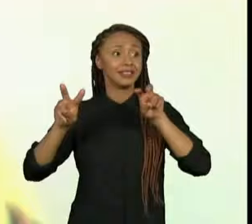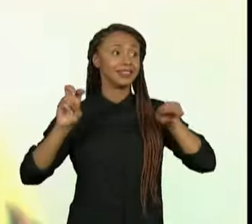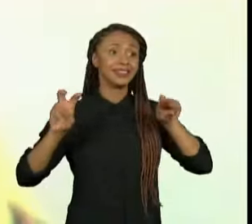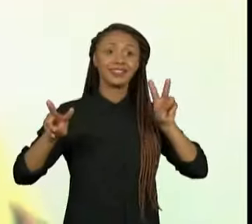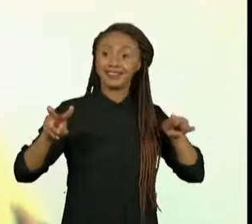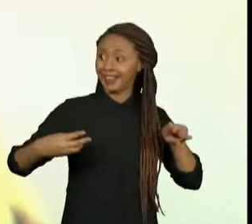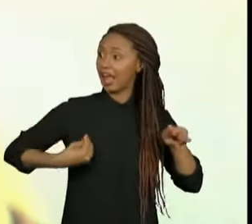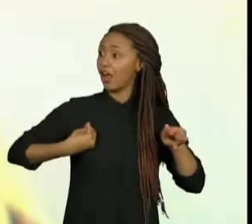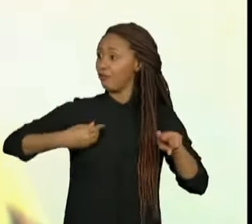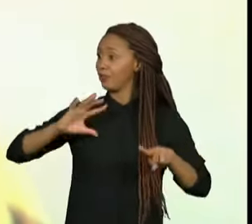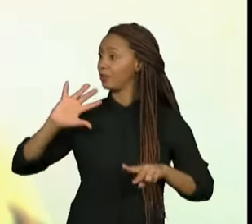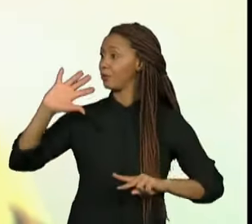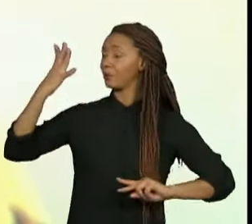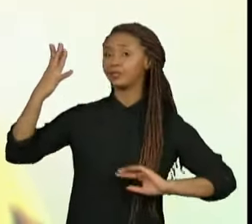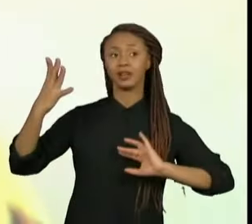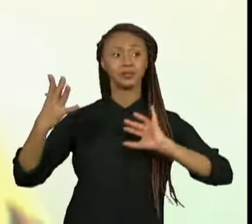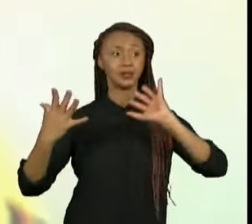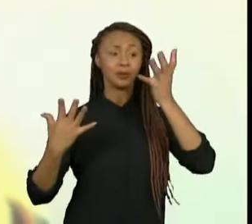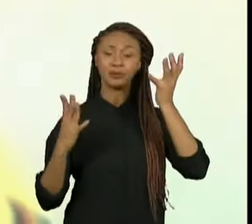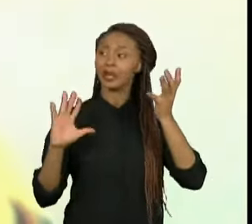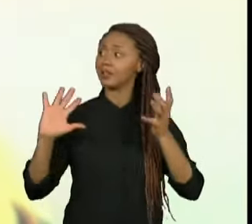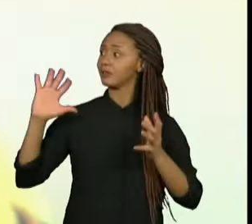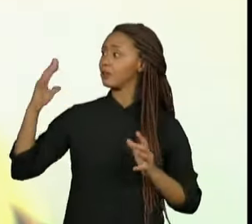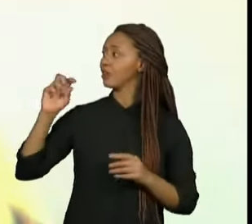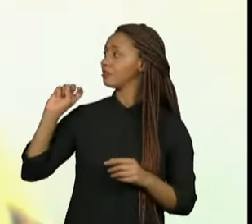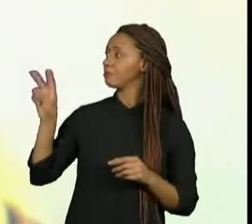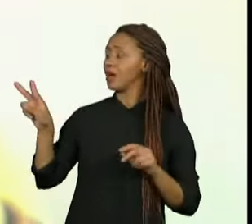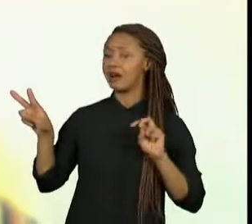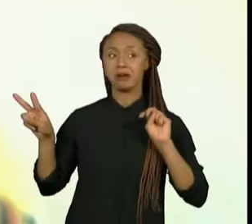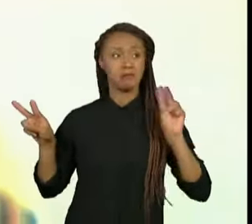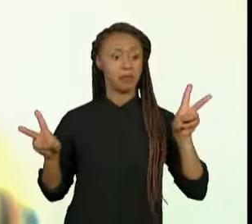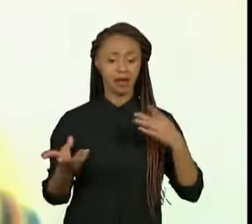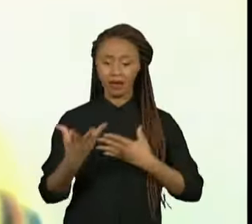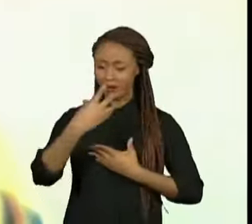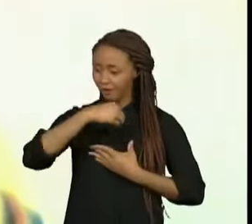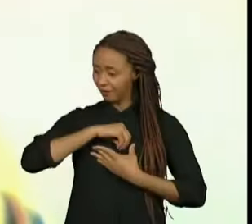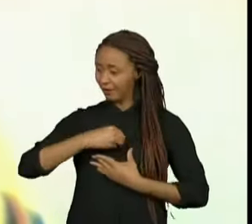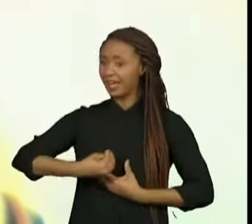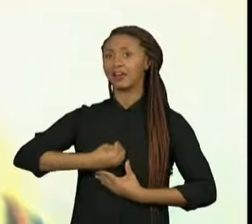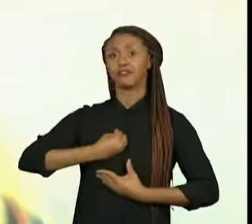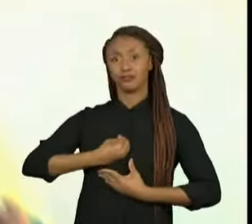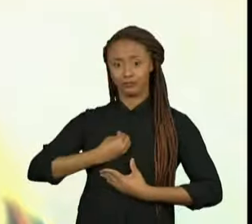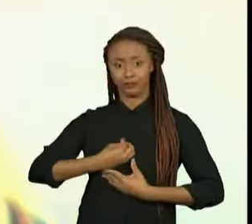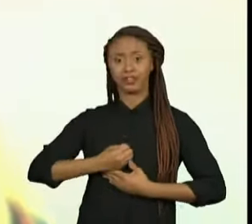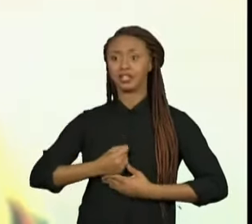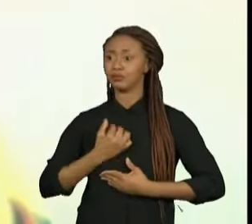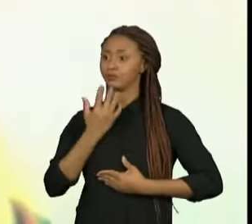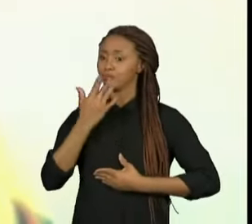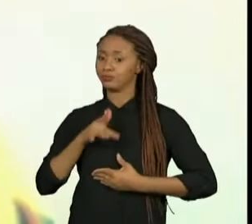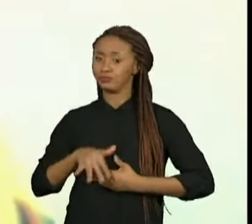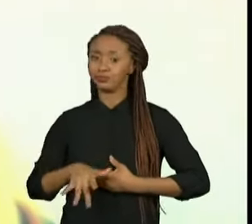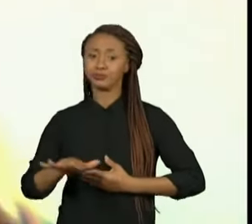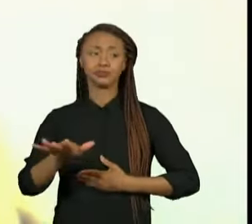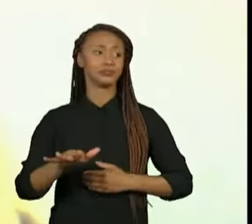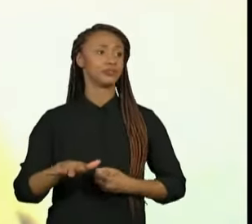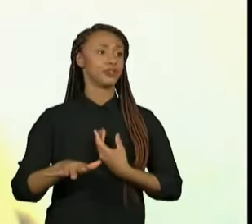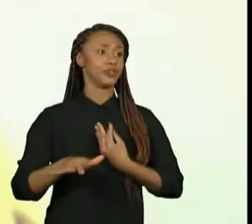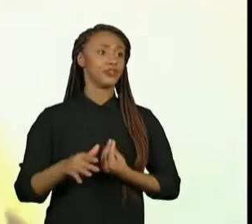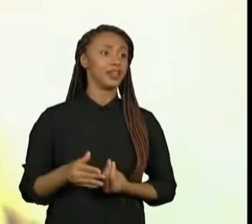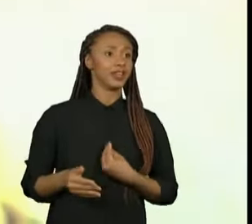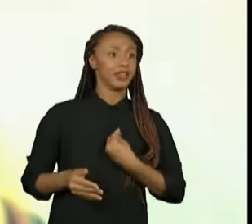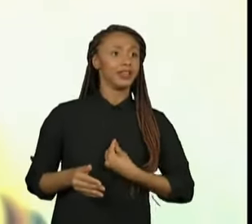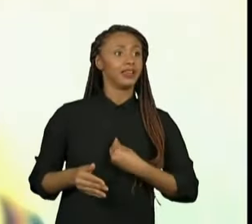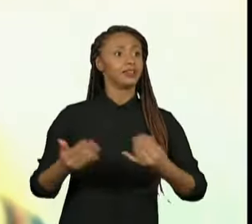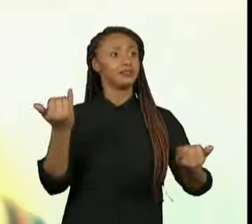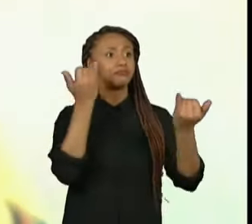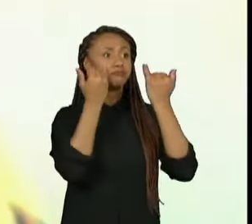vida está fluindo, né? Do meu lado, está fluindo em mim, está fluindo na minha frente, está fluindo nas